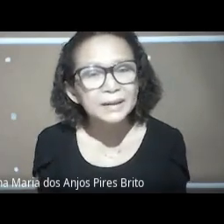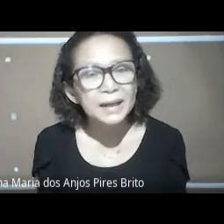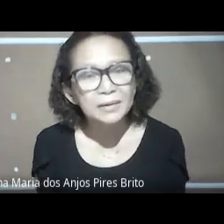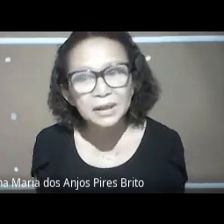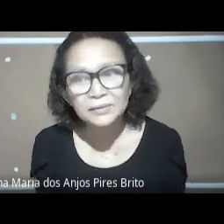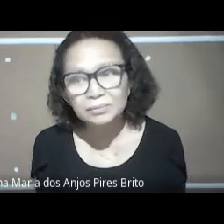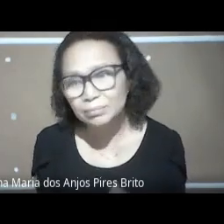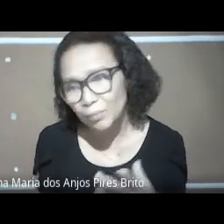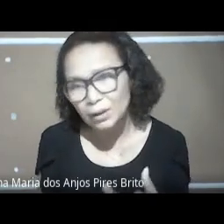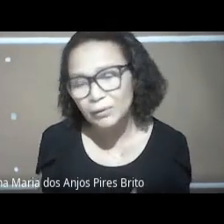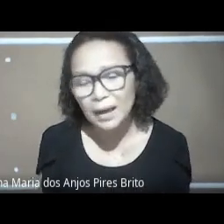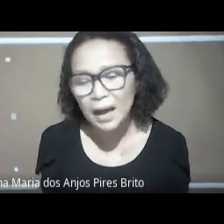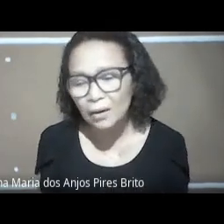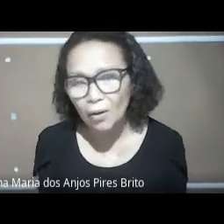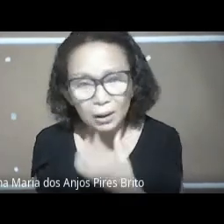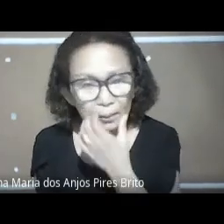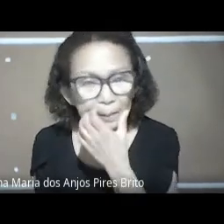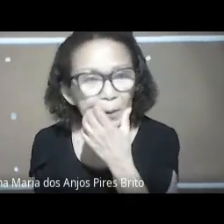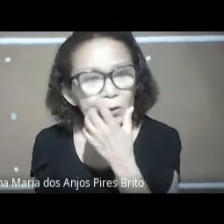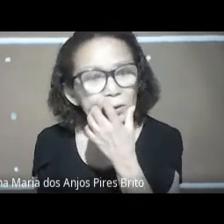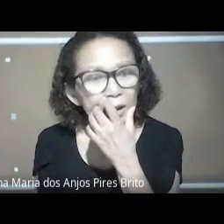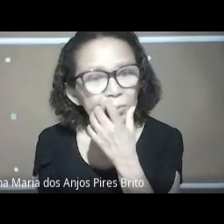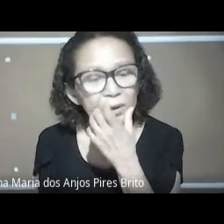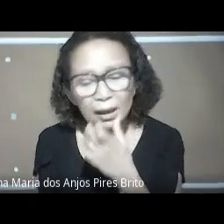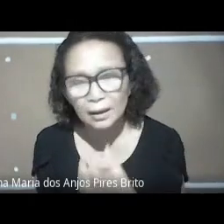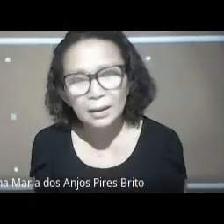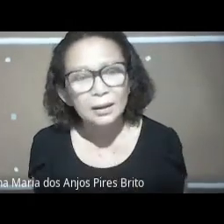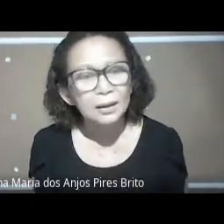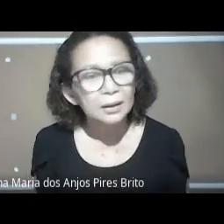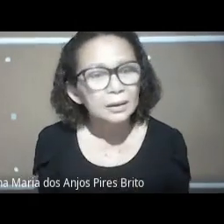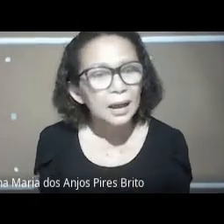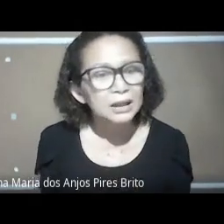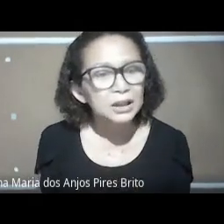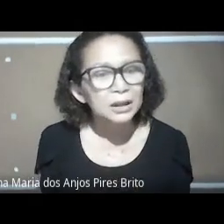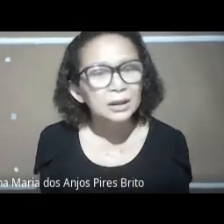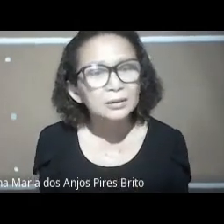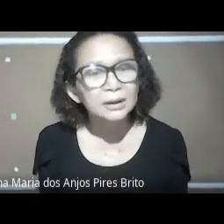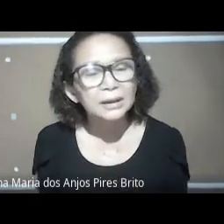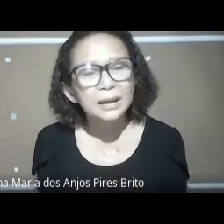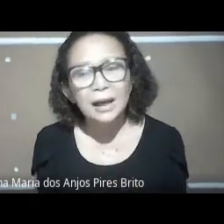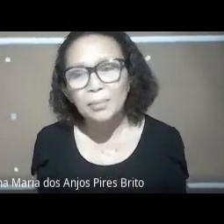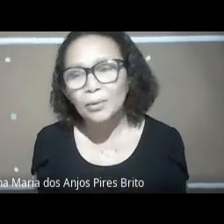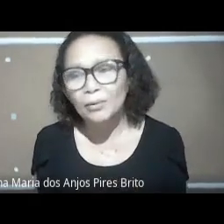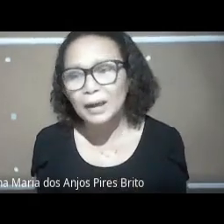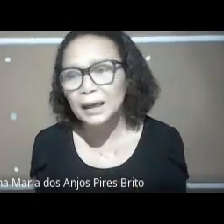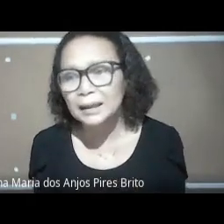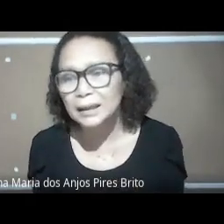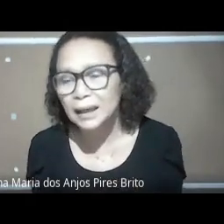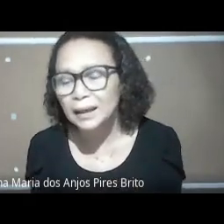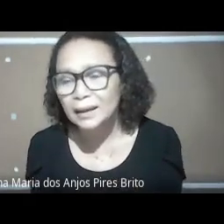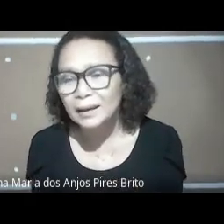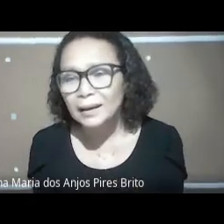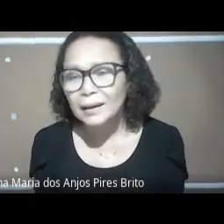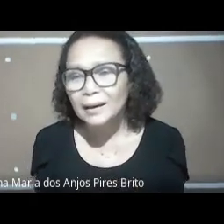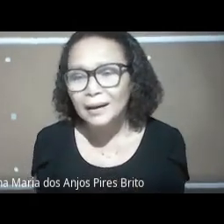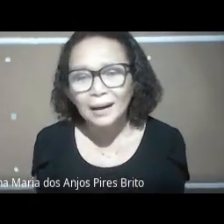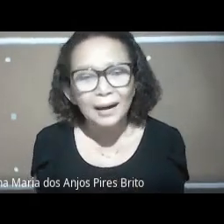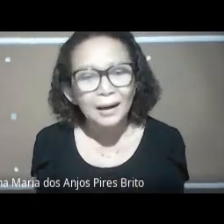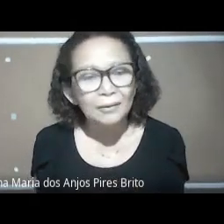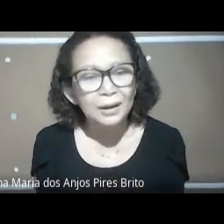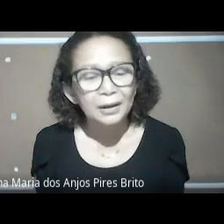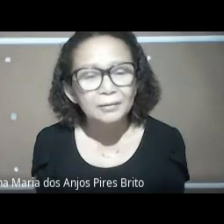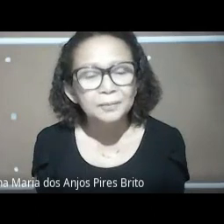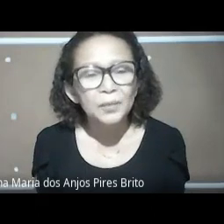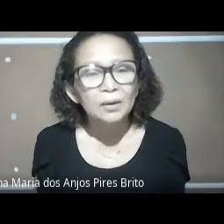colocação para fazer, vocês podem falar agora. Nosso tempo está chegando aqui, daqui a pouco vai cair